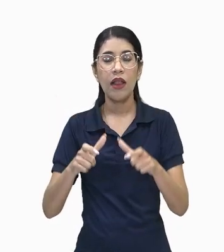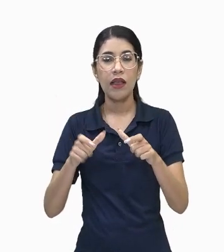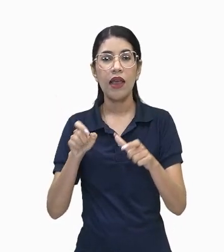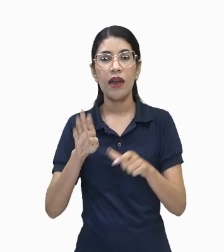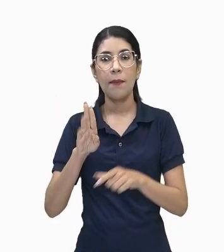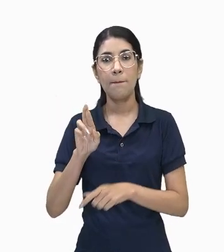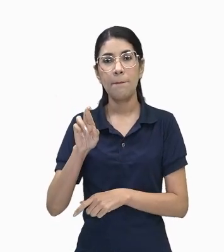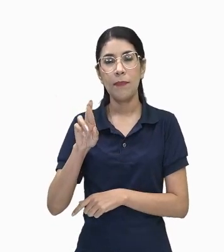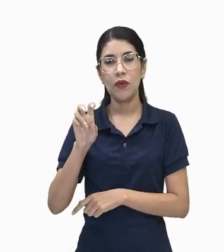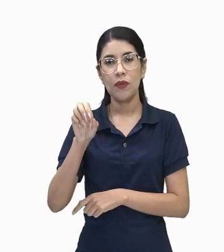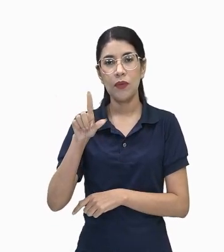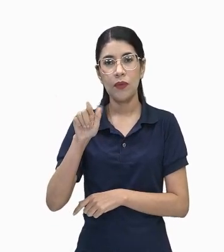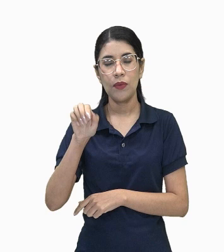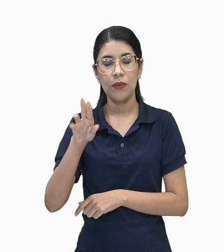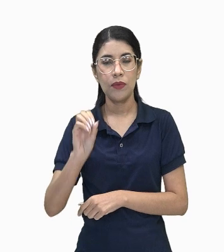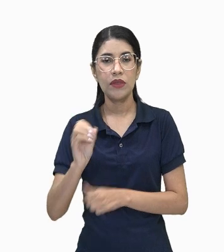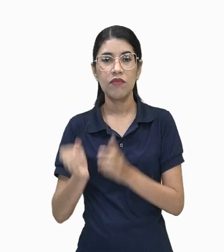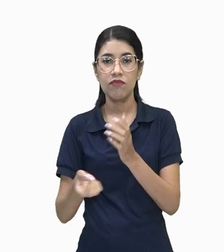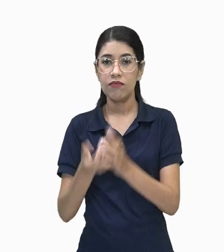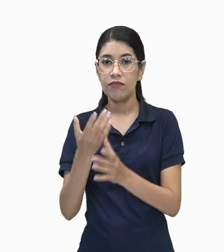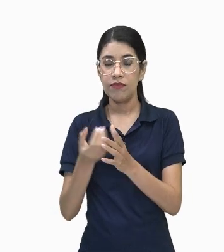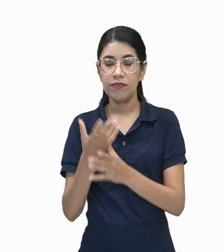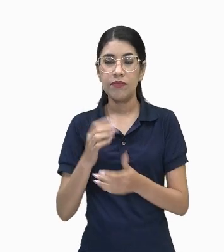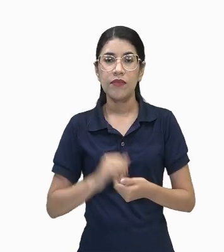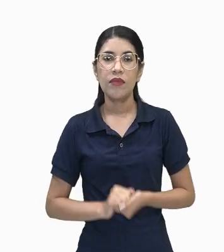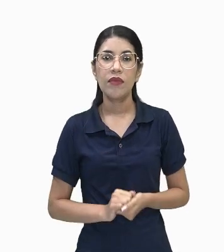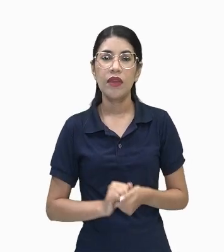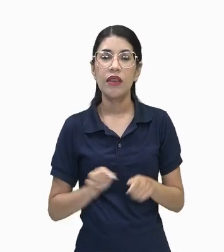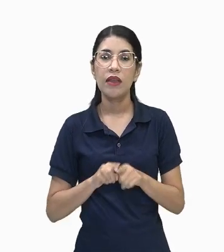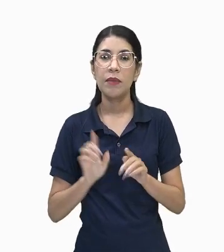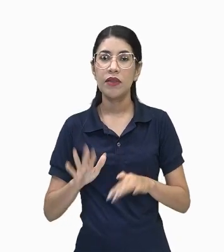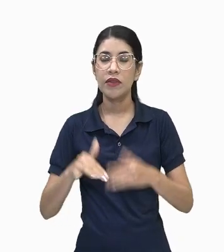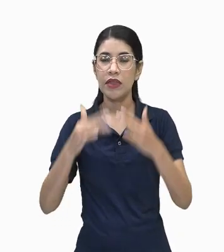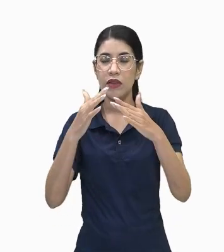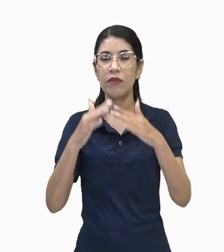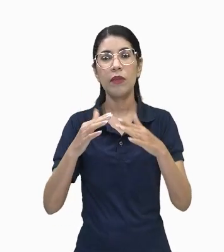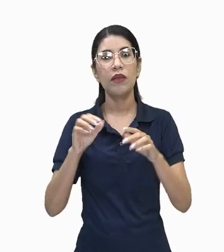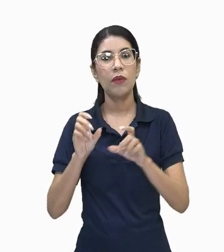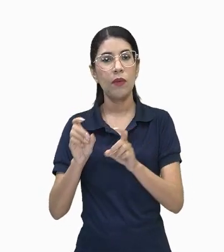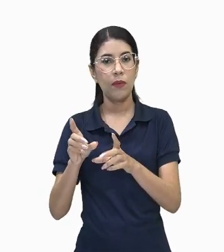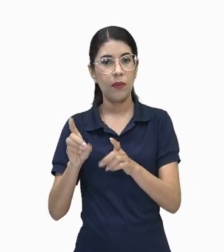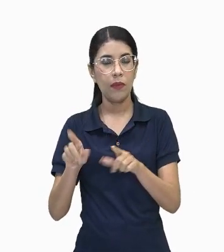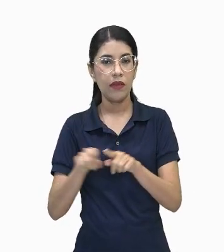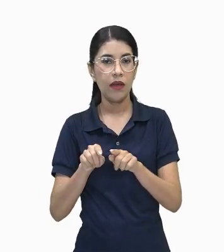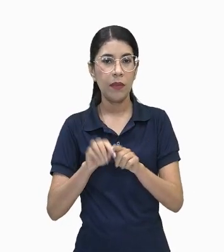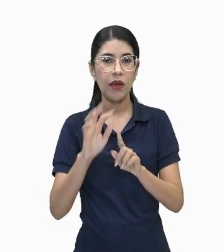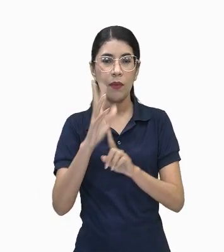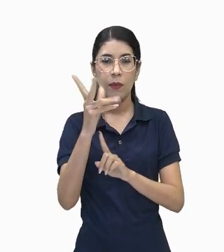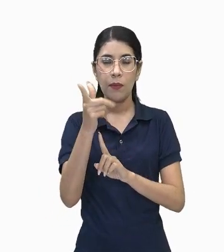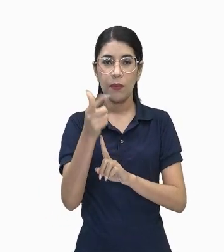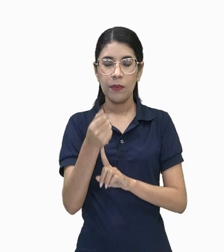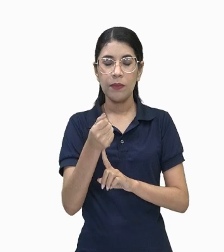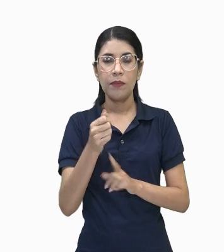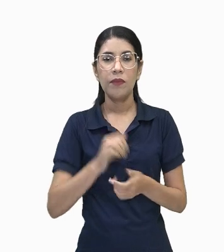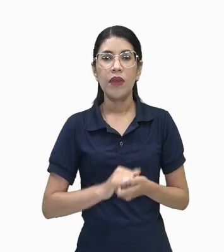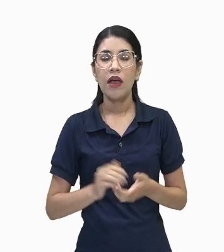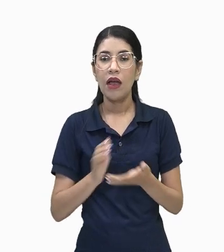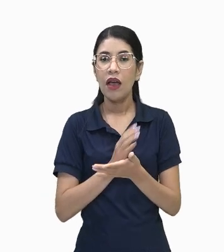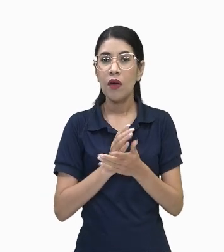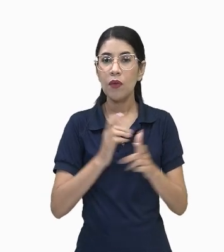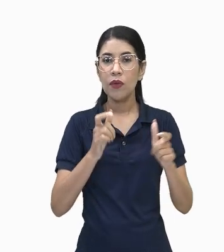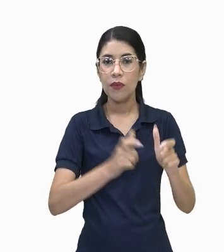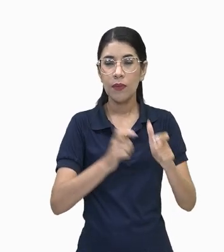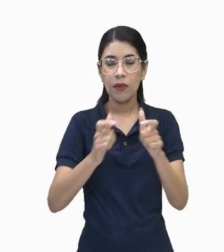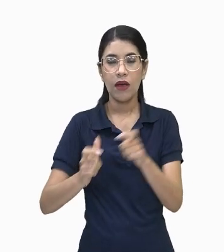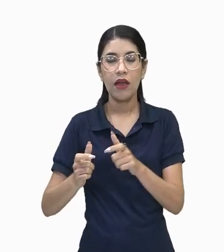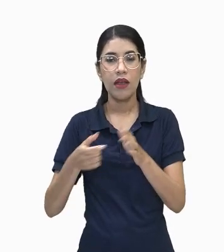ali os burgos surgindo, centro de desenvolvimento do comércio e do artesanato. Alguns desses núcleos surgiram em torno das